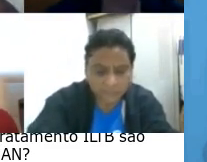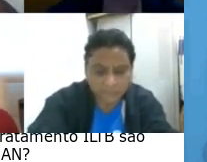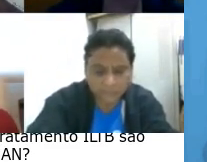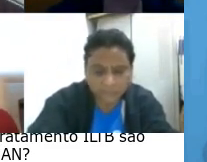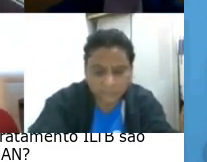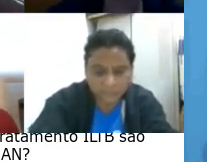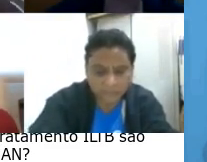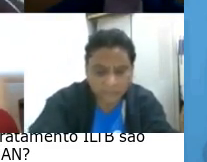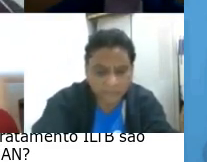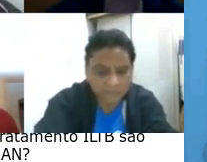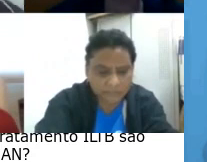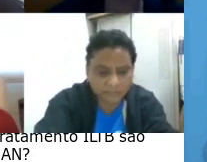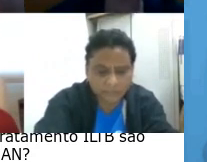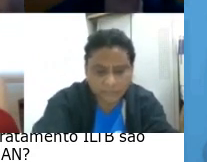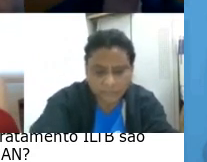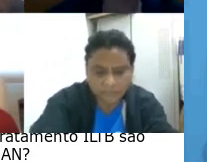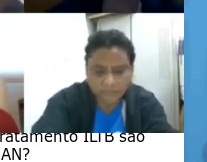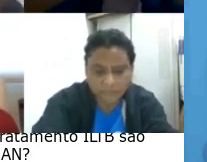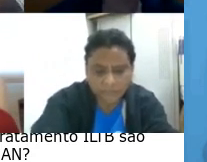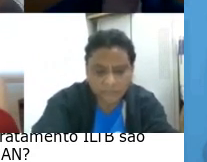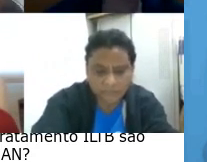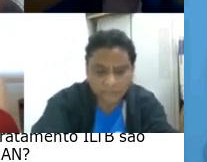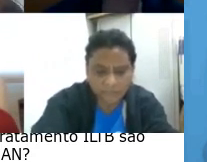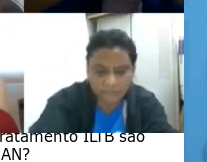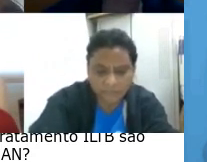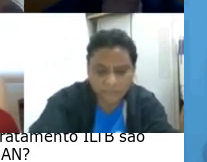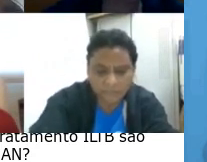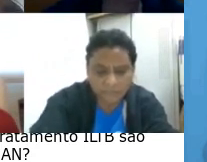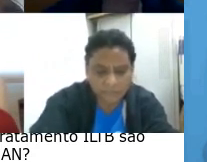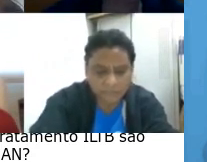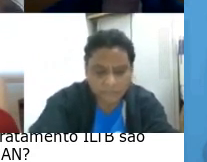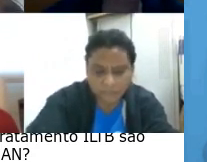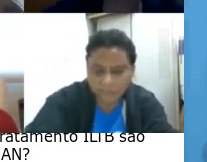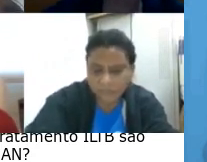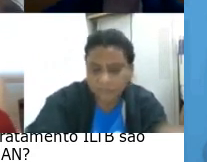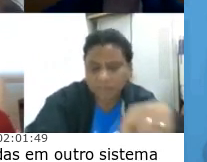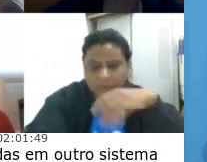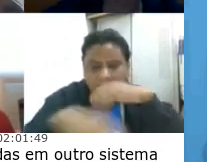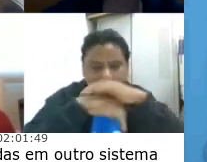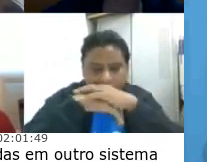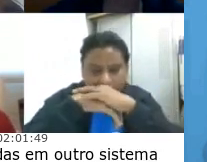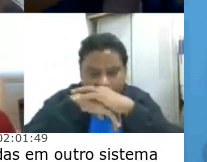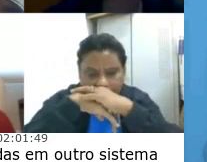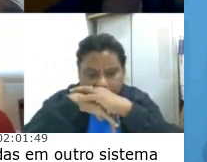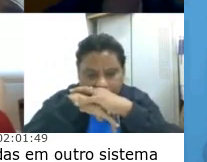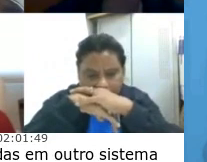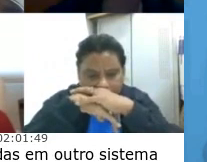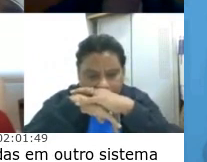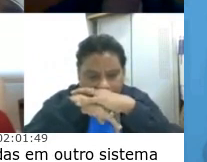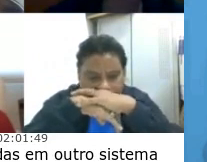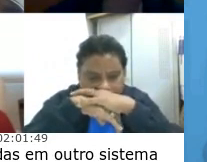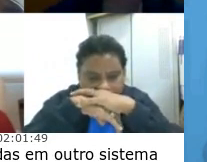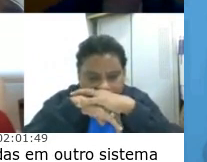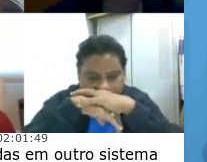que ele colocou temos a informação que a BCG não faz mais a bolinha e não estoura mais e não é mais necessário tomar uma segunda dose